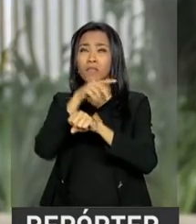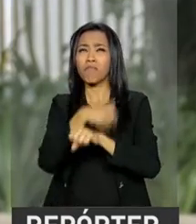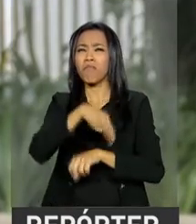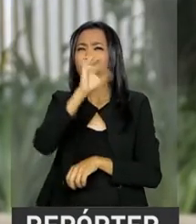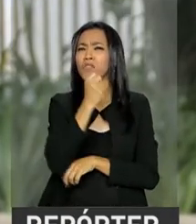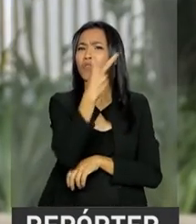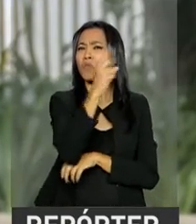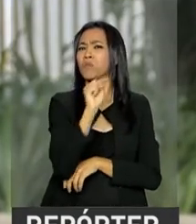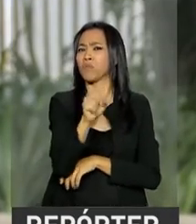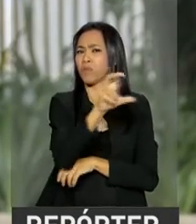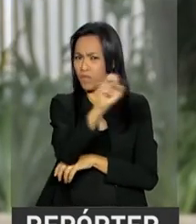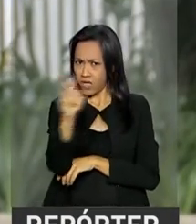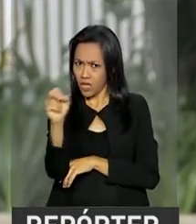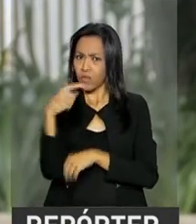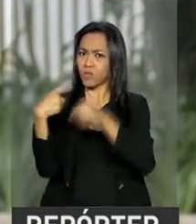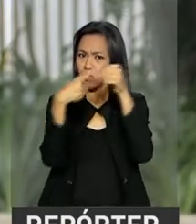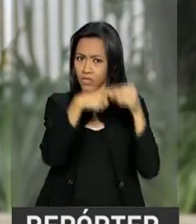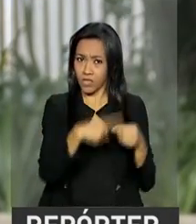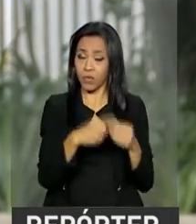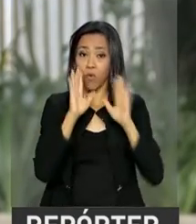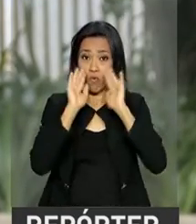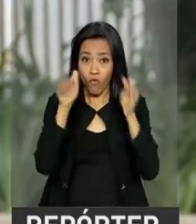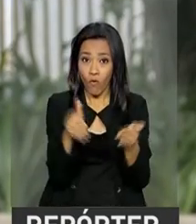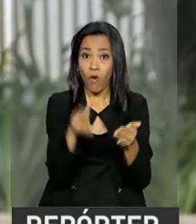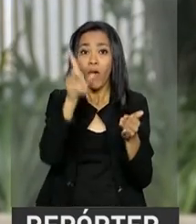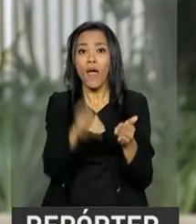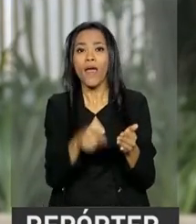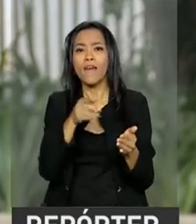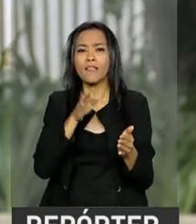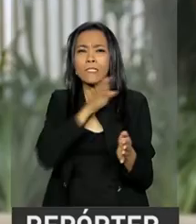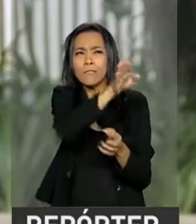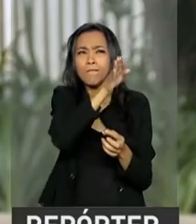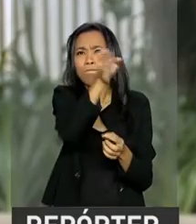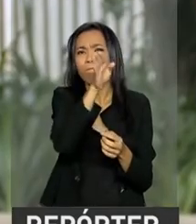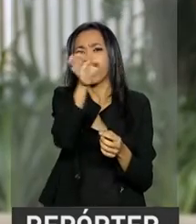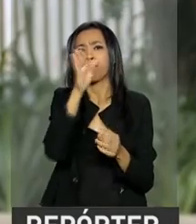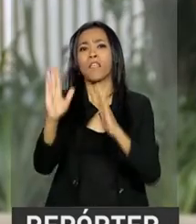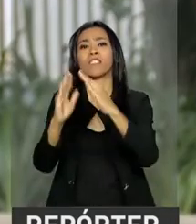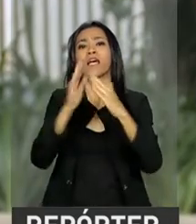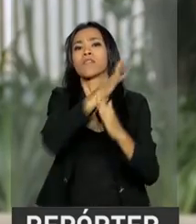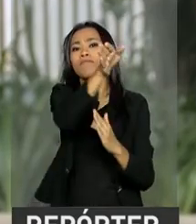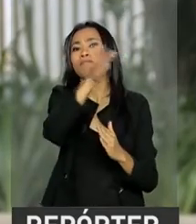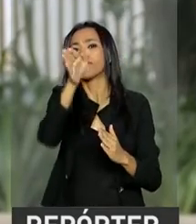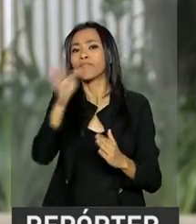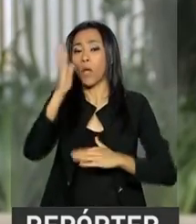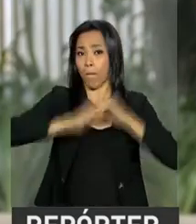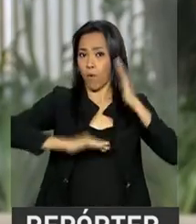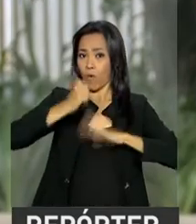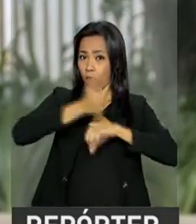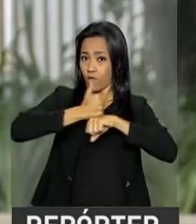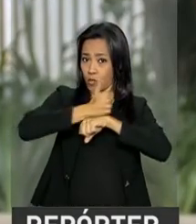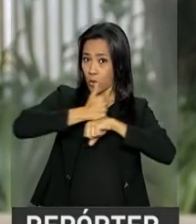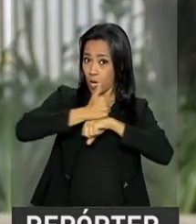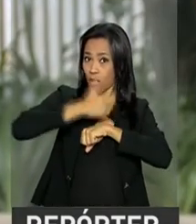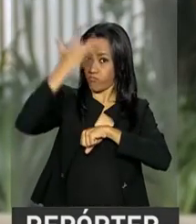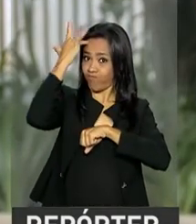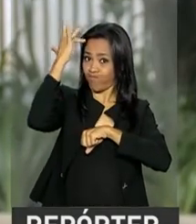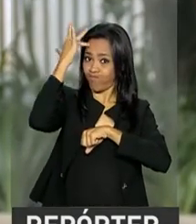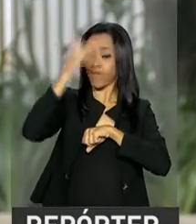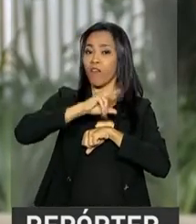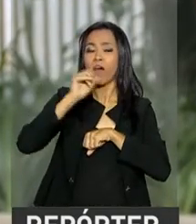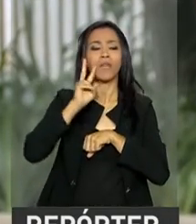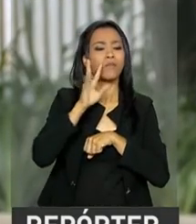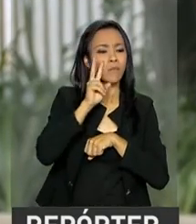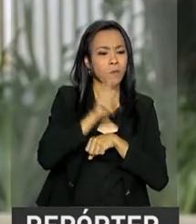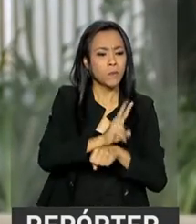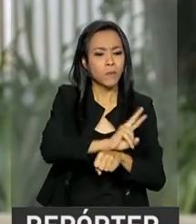2.500 municípios. O foco agora é intensificar as visitas às residências, onde profissionais capacitados vão acompanhar a